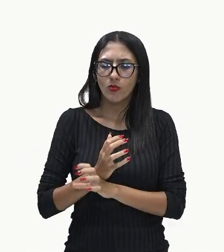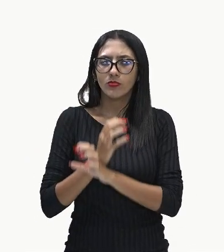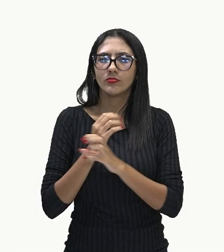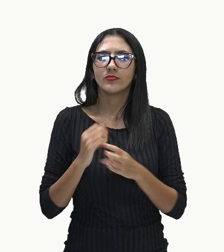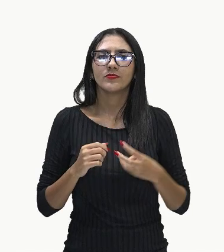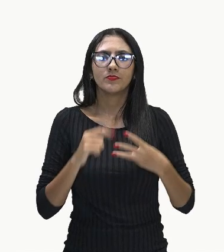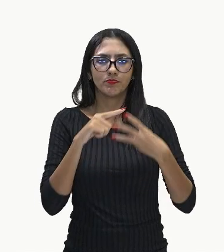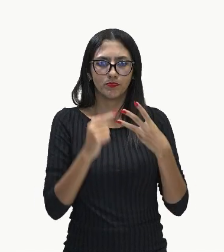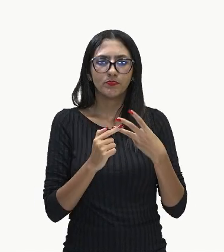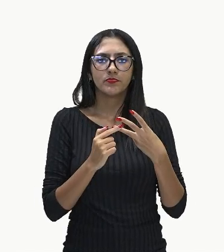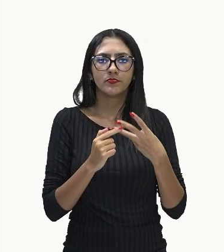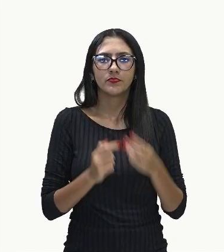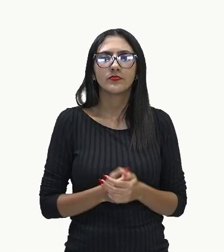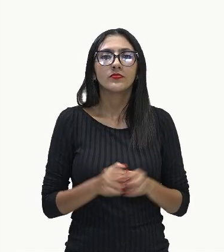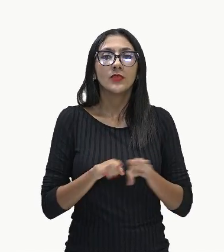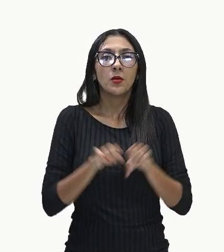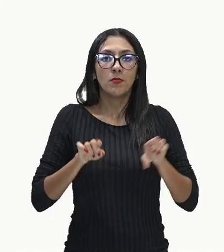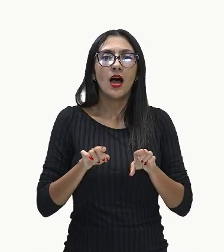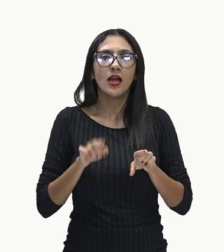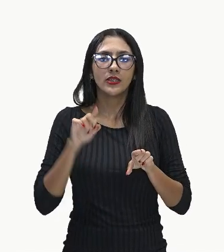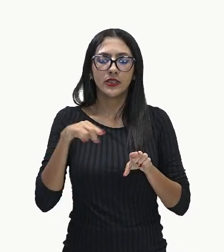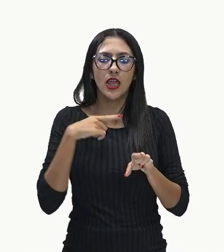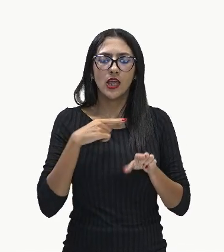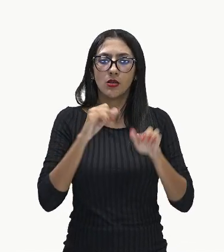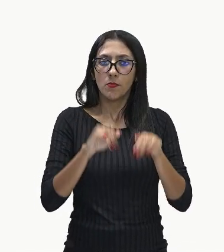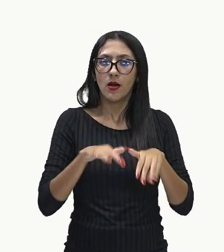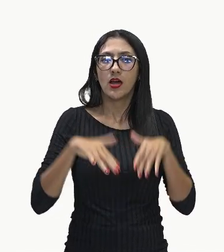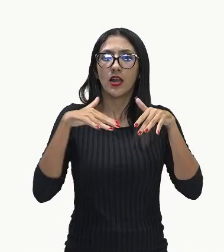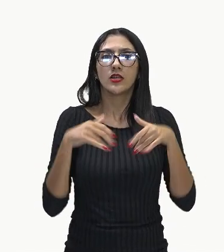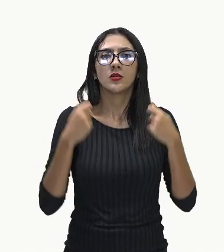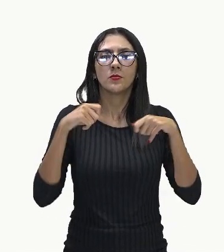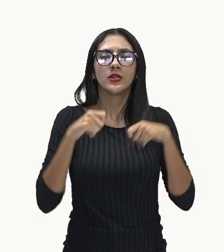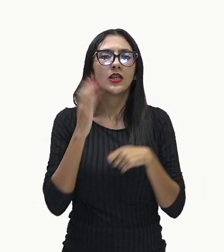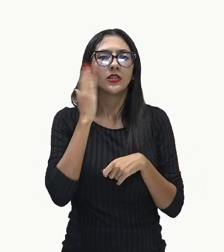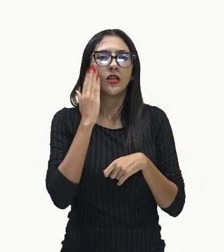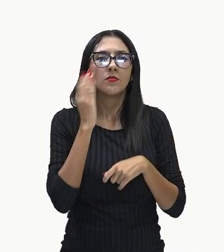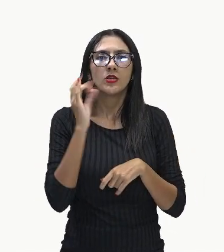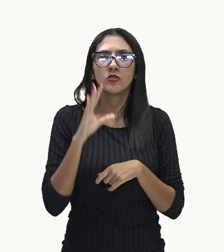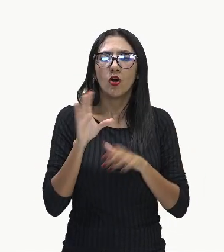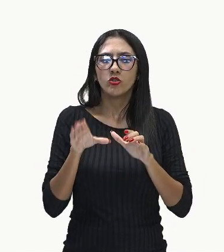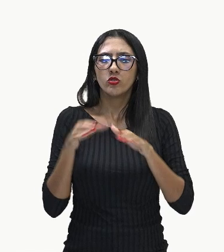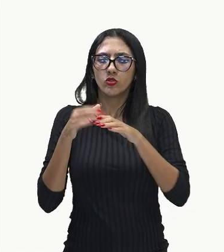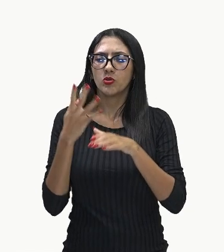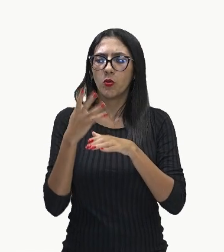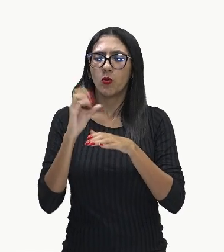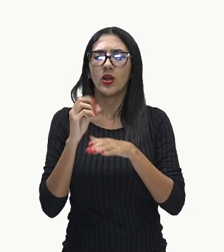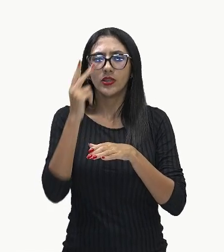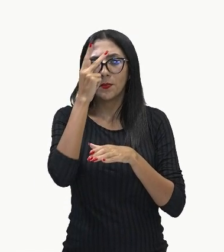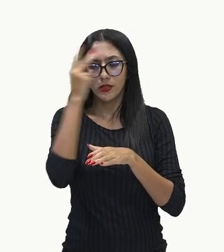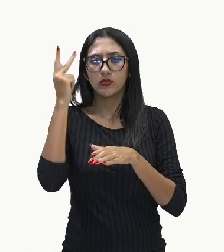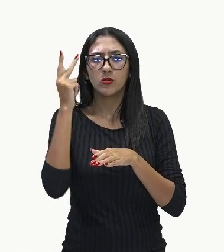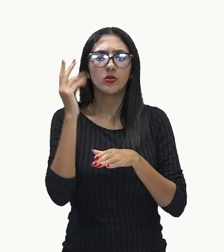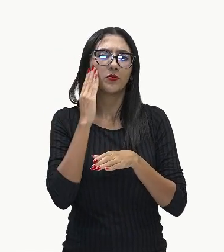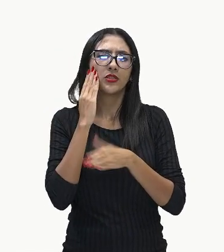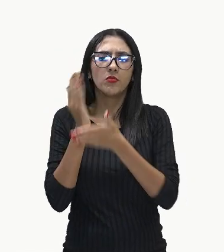com 40 pessoas que participaram das palestras sobre a importância do tema tratado em cada uma